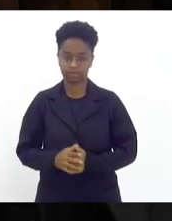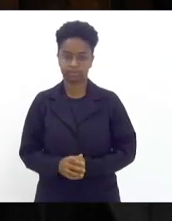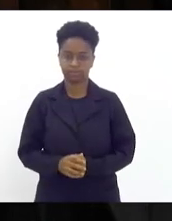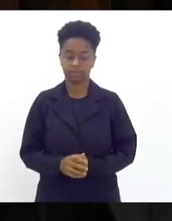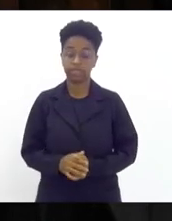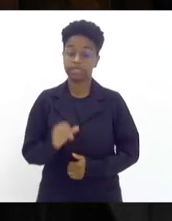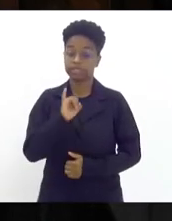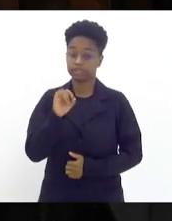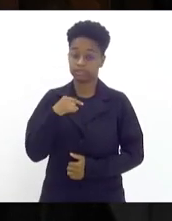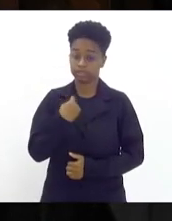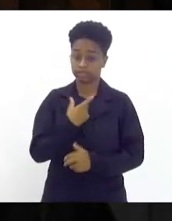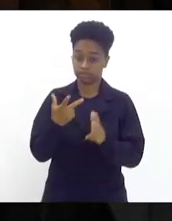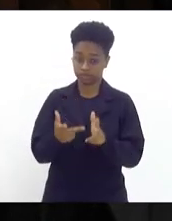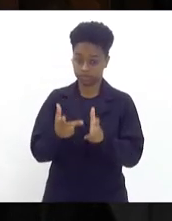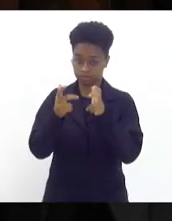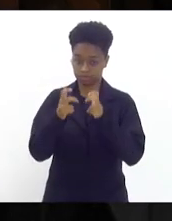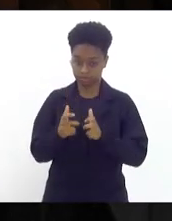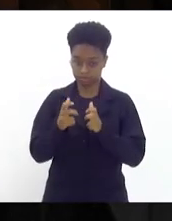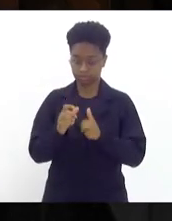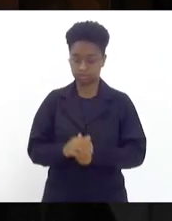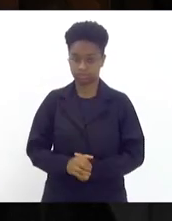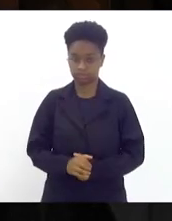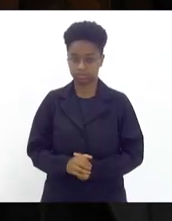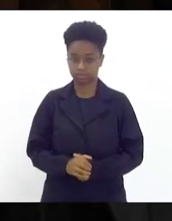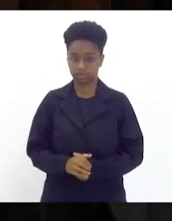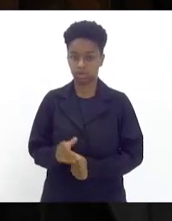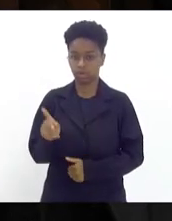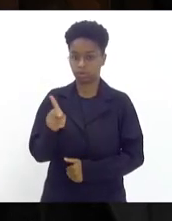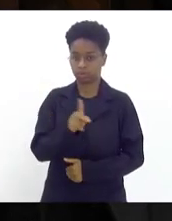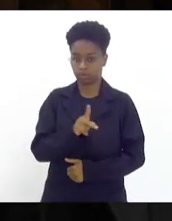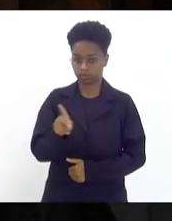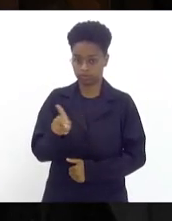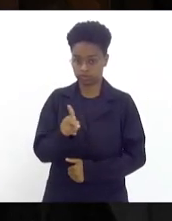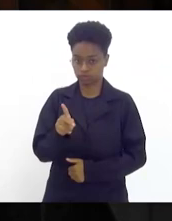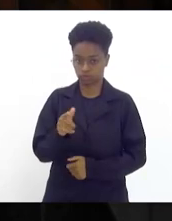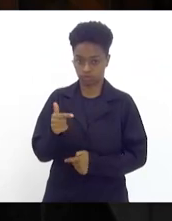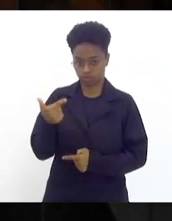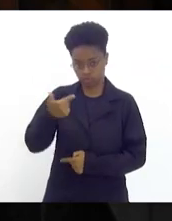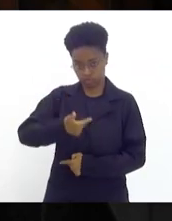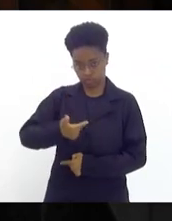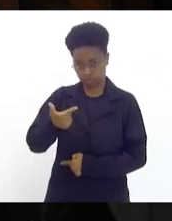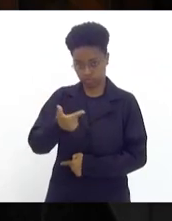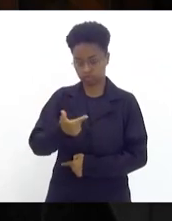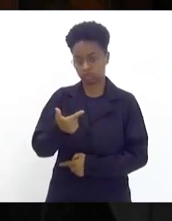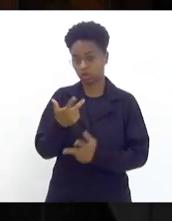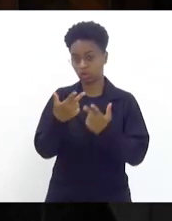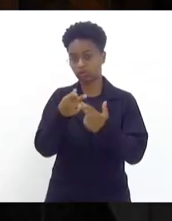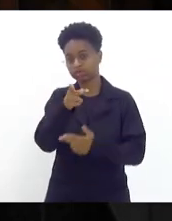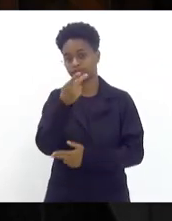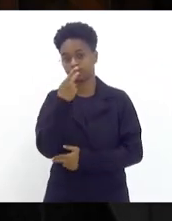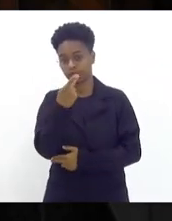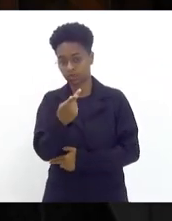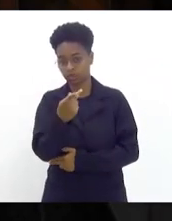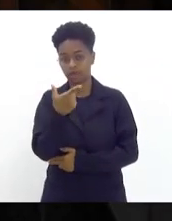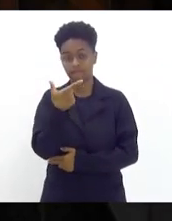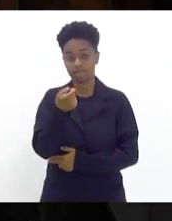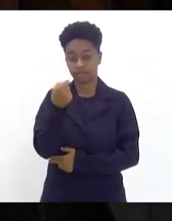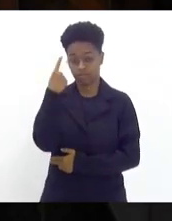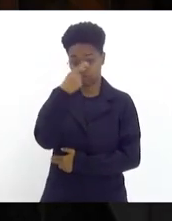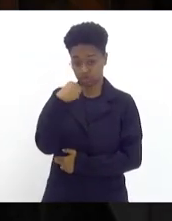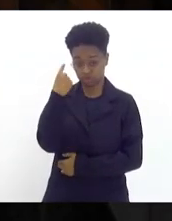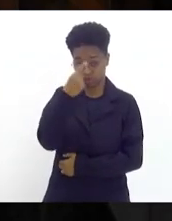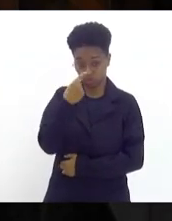se a gente observa o professor docente dois com fez vossa excelência de 20 horas